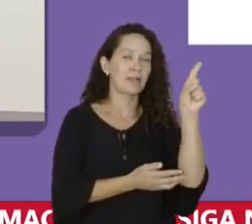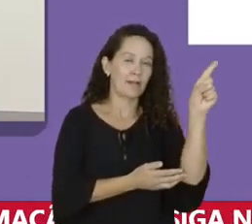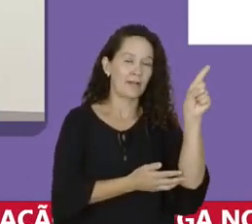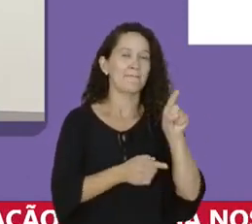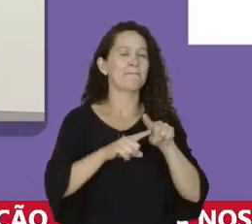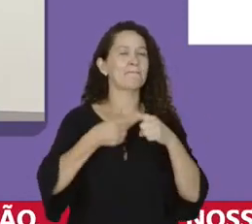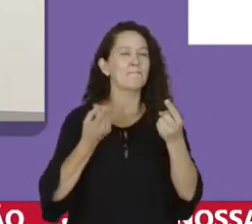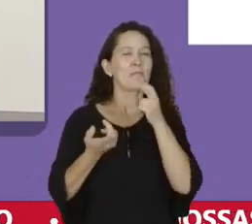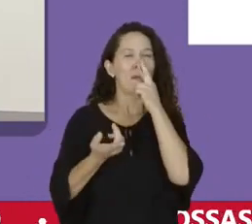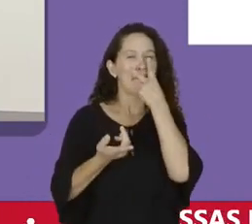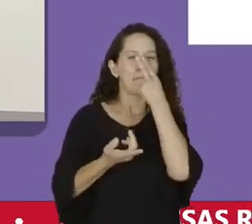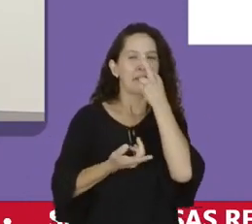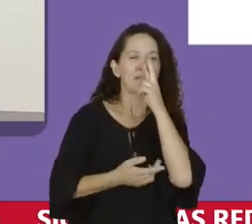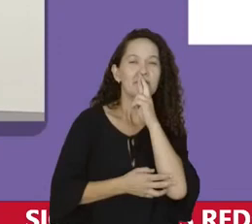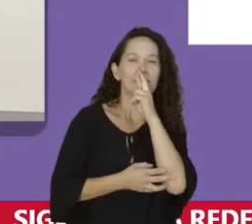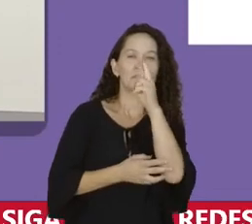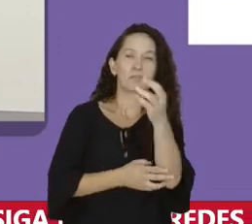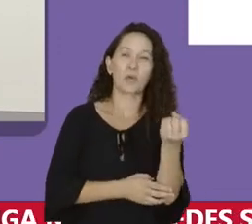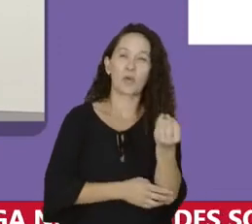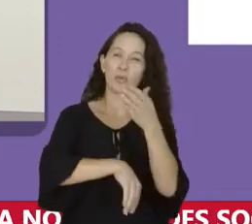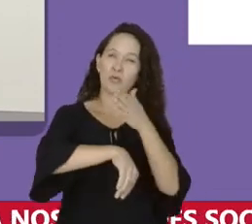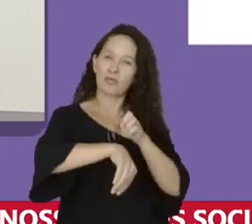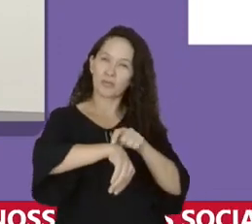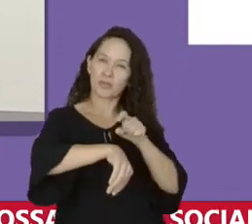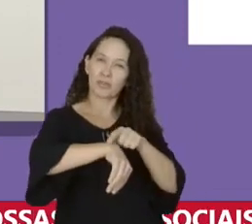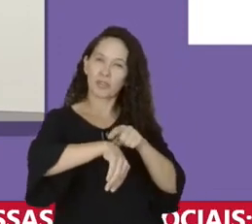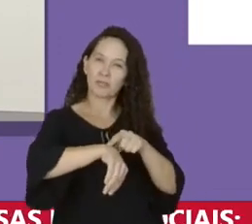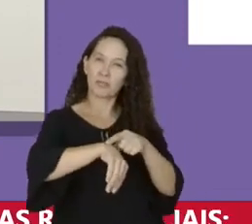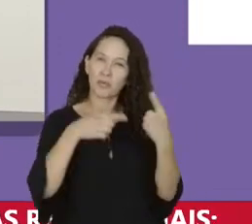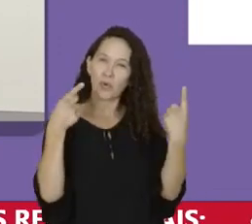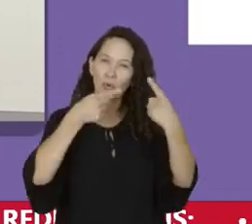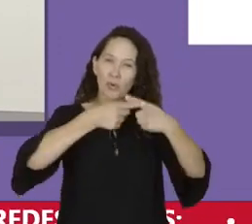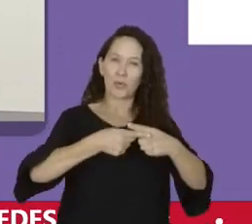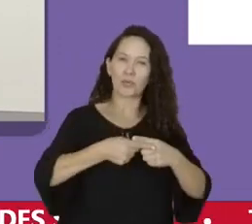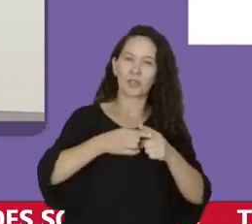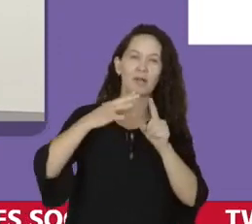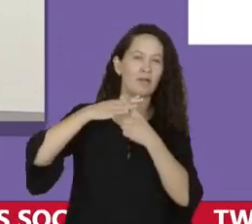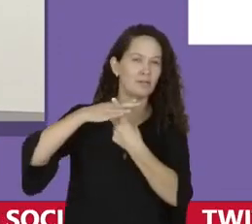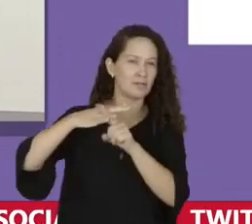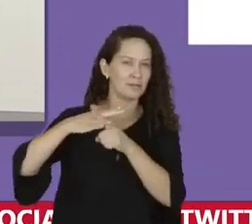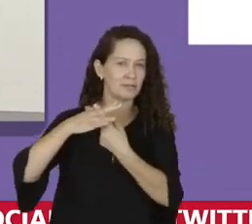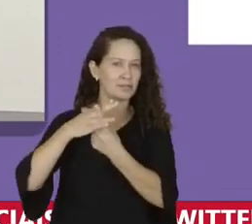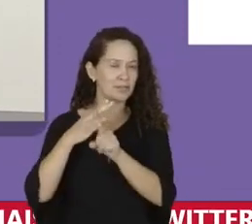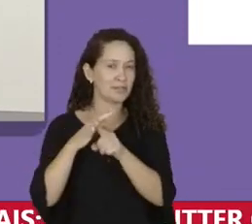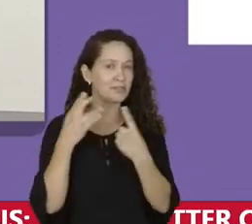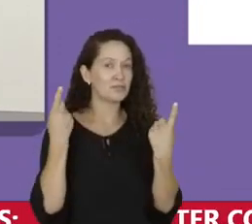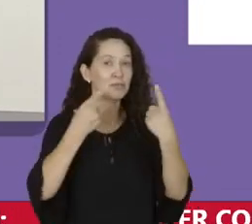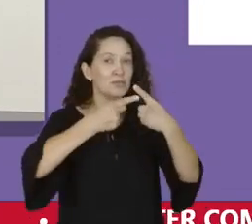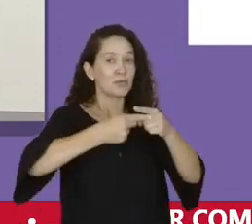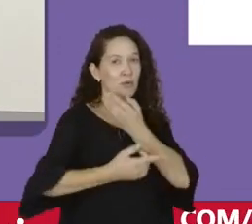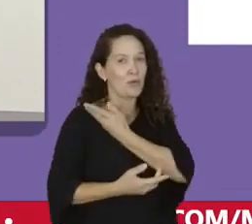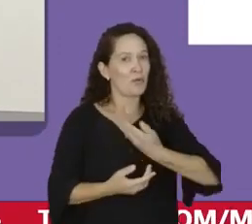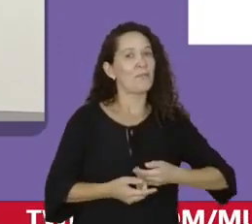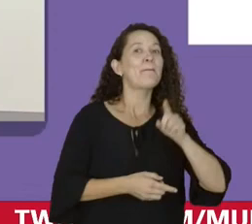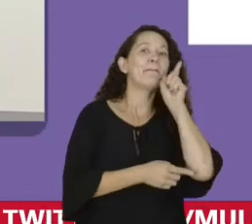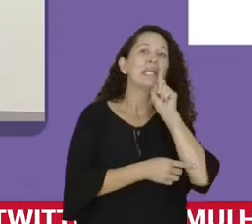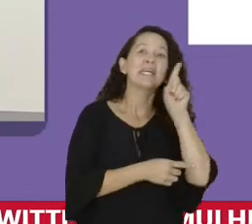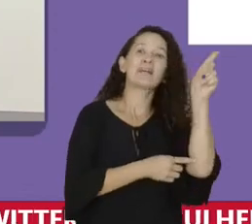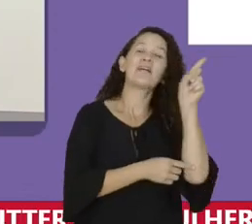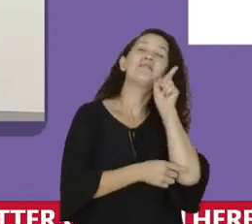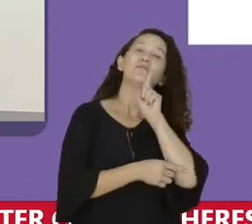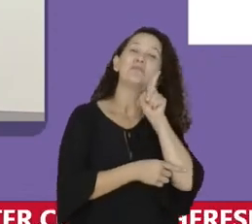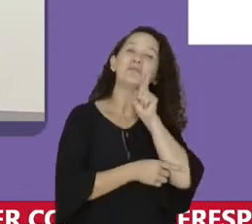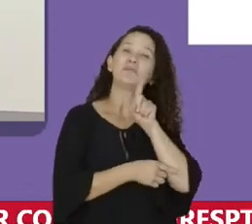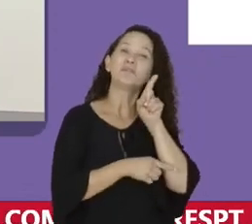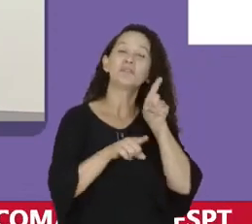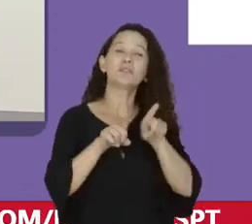de resposta ao novo tempo do embate com o socialismo por parte do governo norte-americano